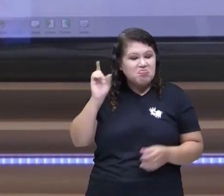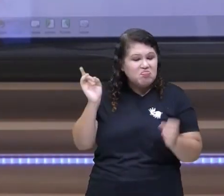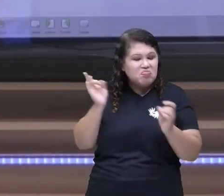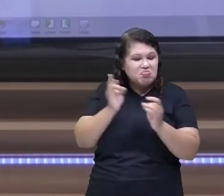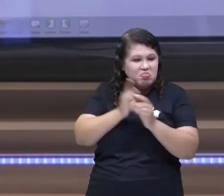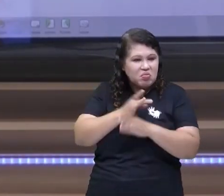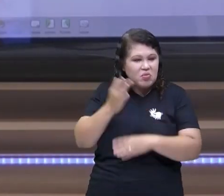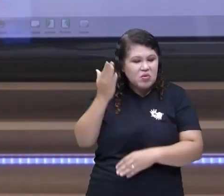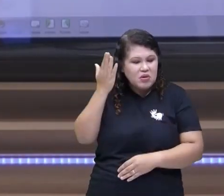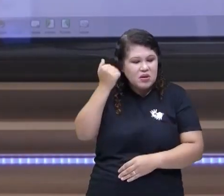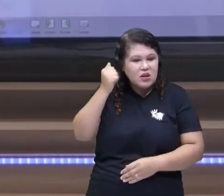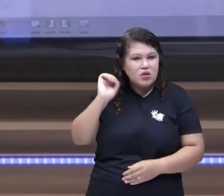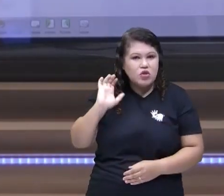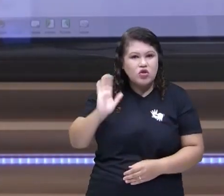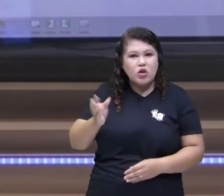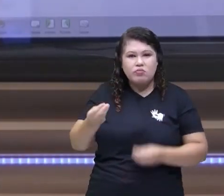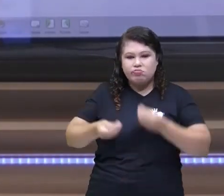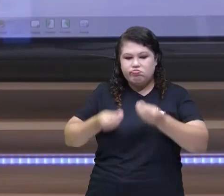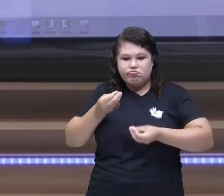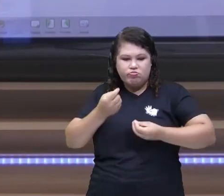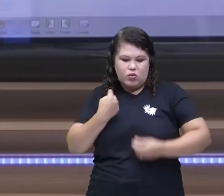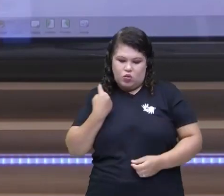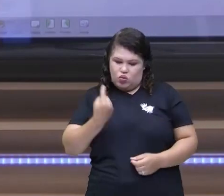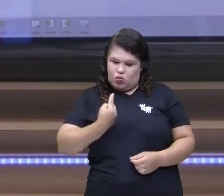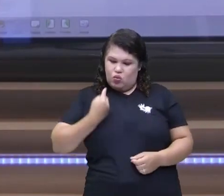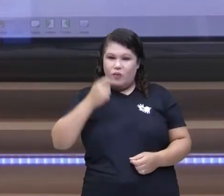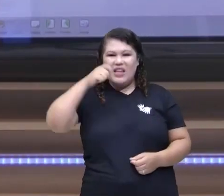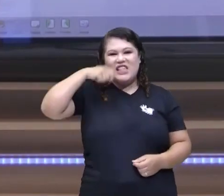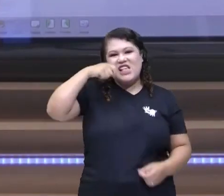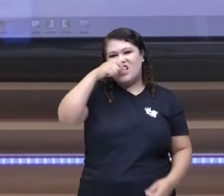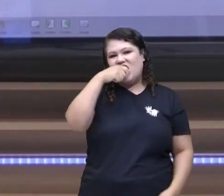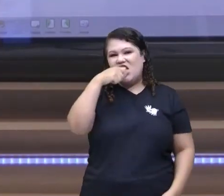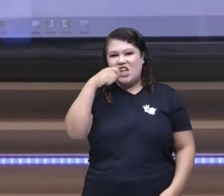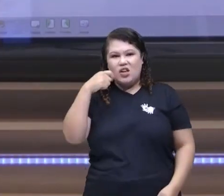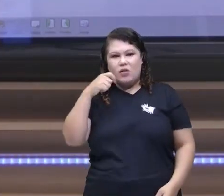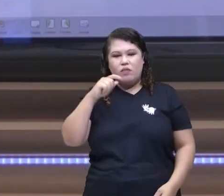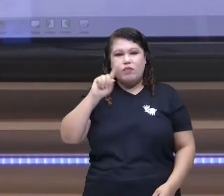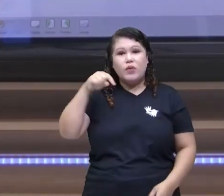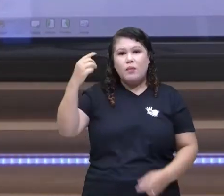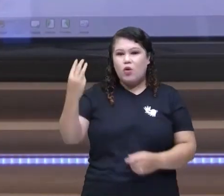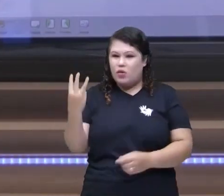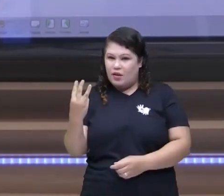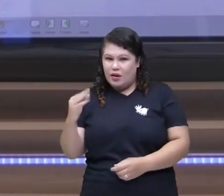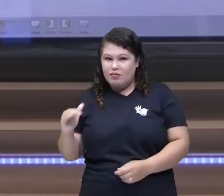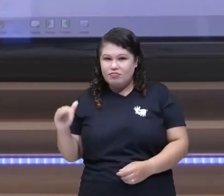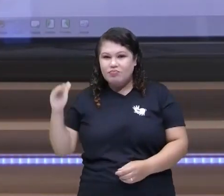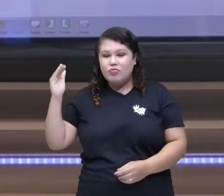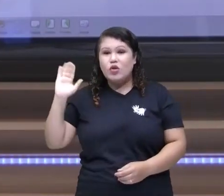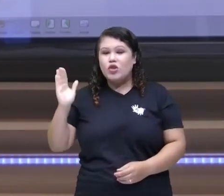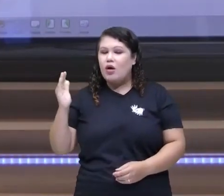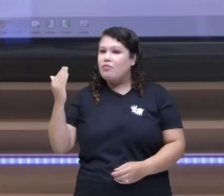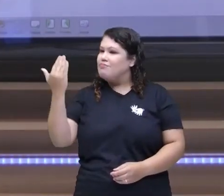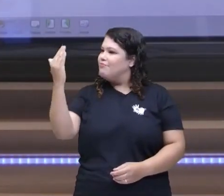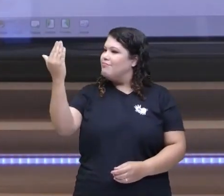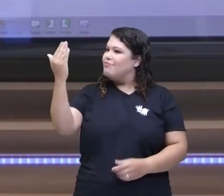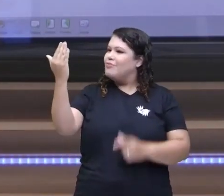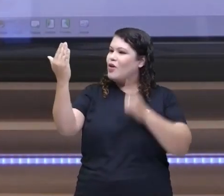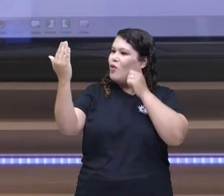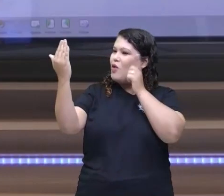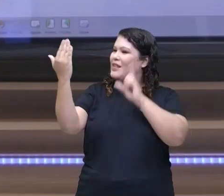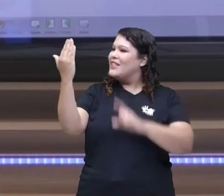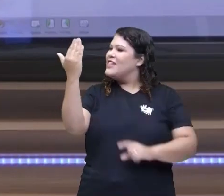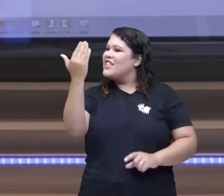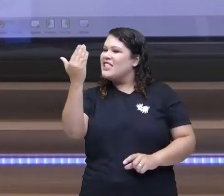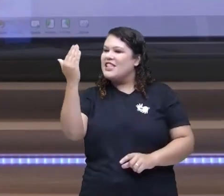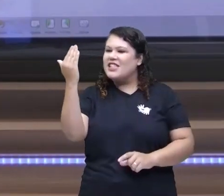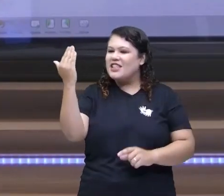a forma como se escova um dente. Depois, ela sorriu para o espelho, porque ela ficou bem